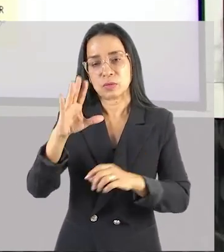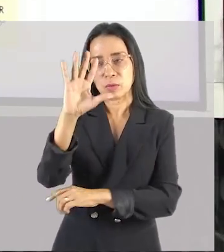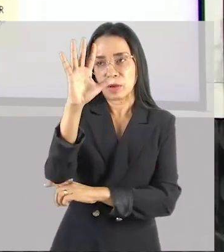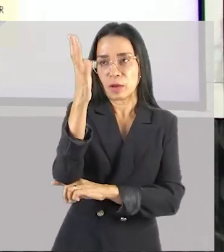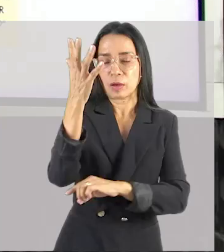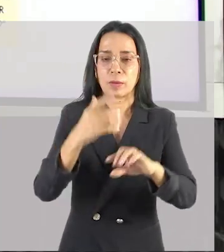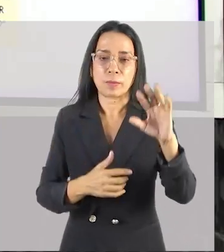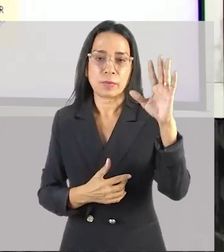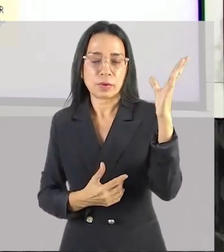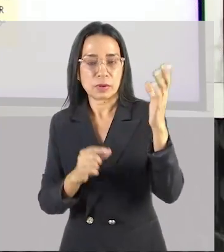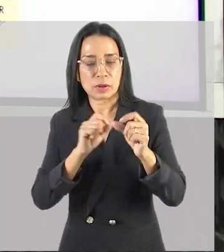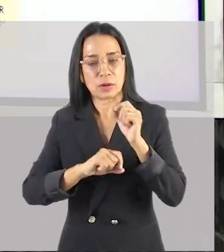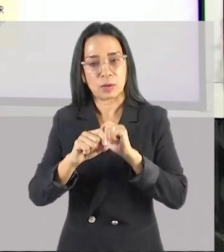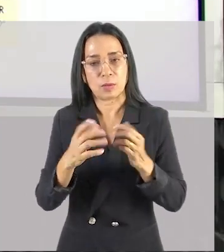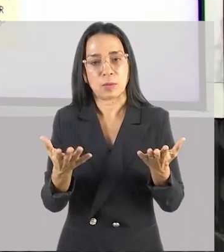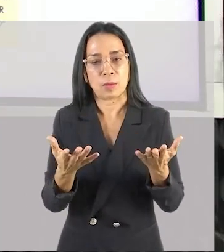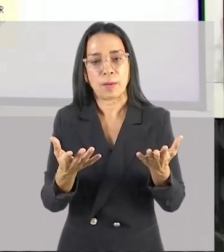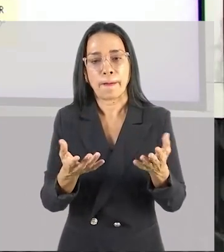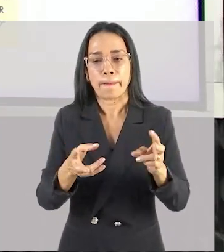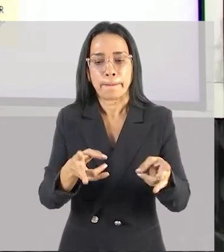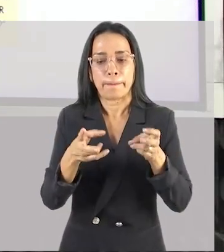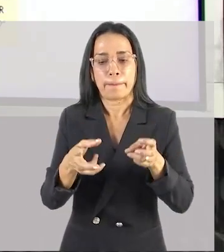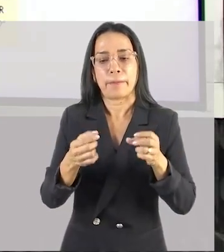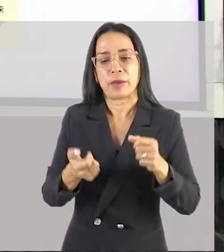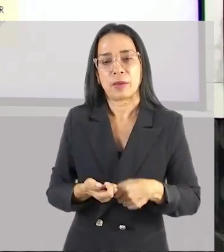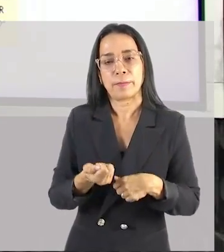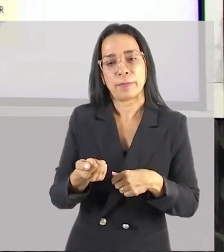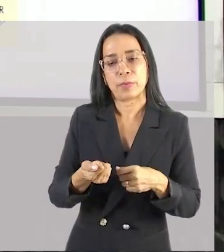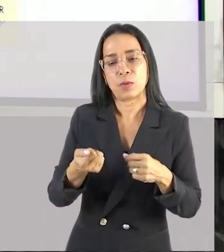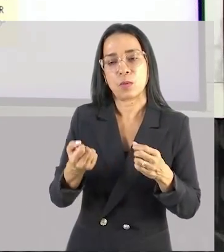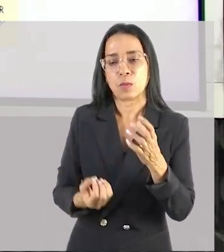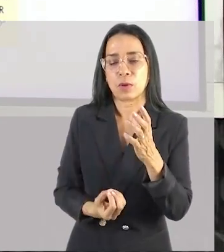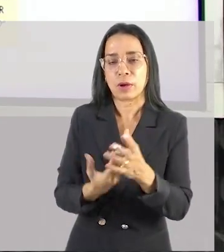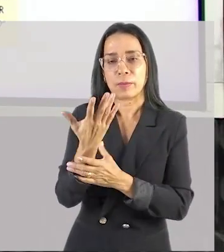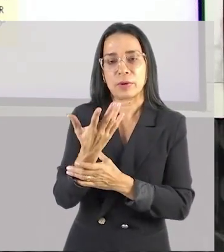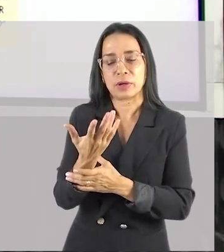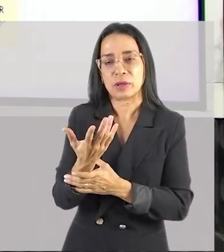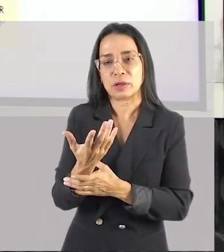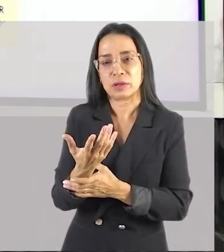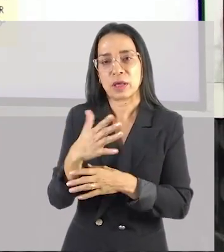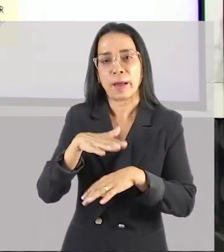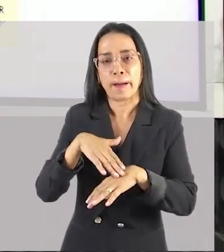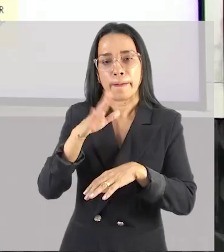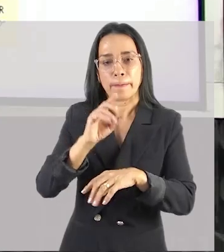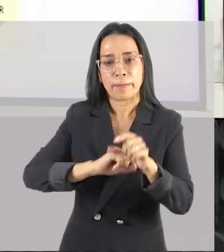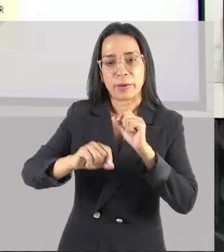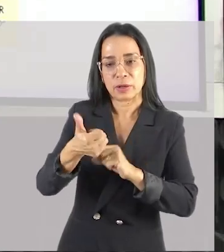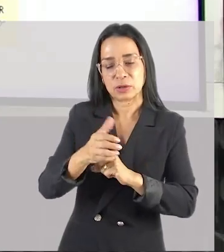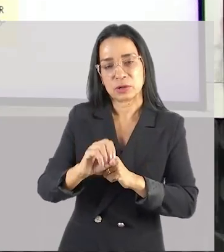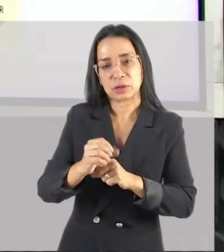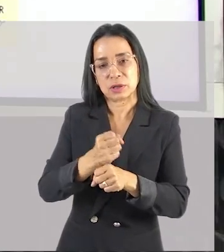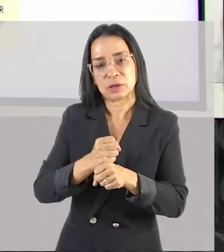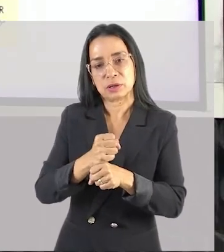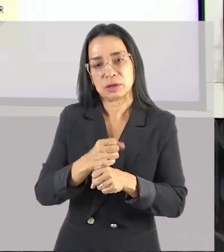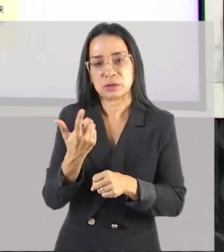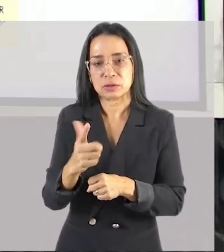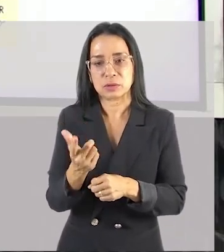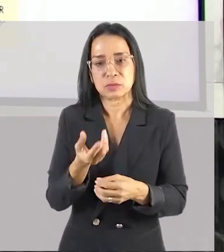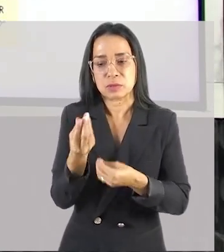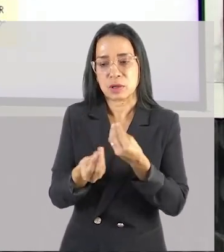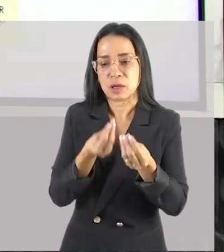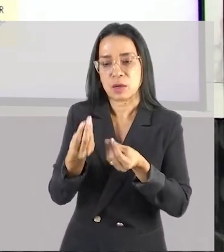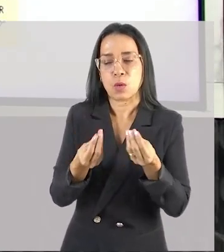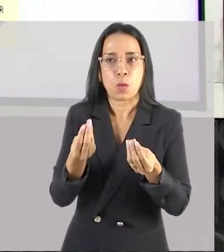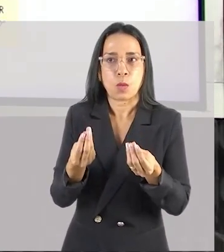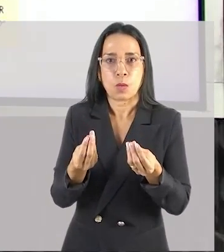vão perceber que ele pouco aparece. Faz mais de 10 anos que a gente não tem nenhuma colocação do eixo chamado